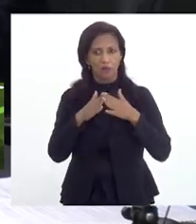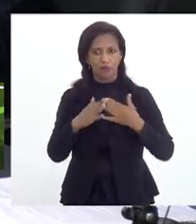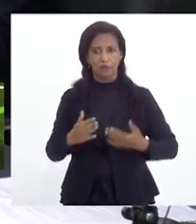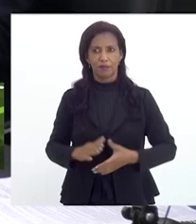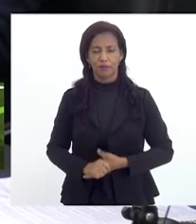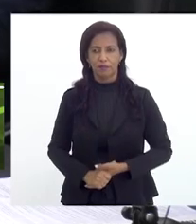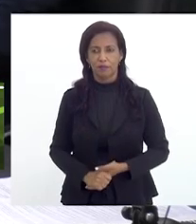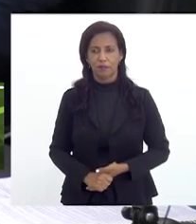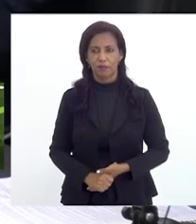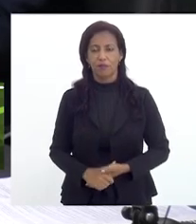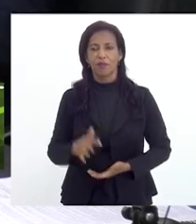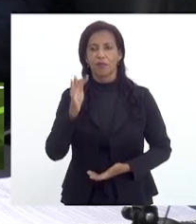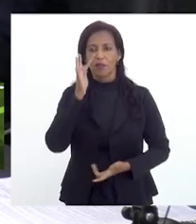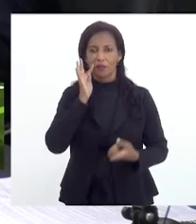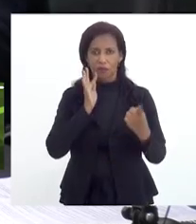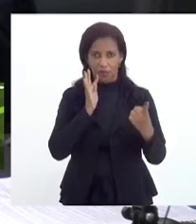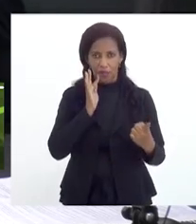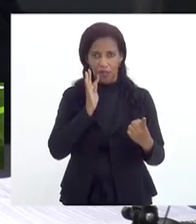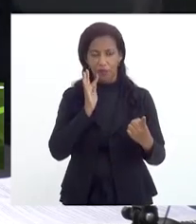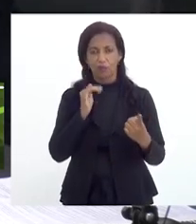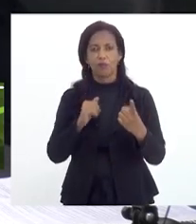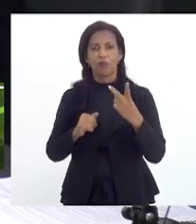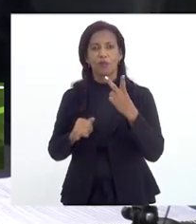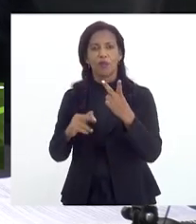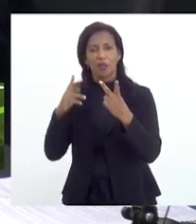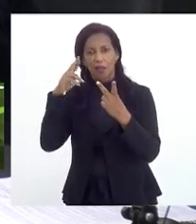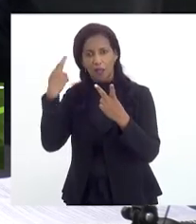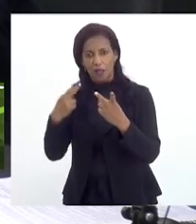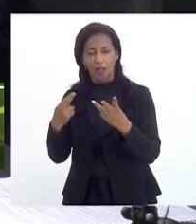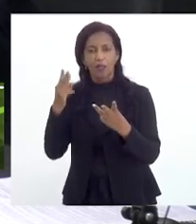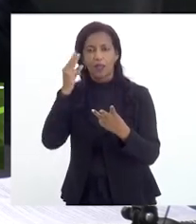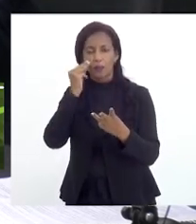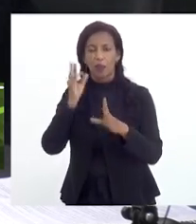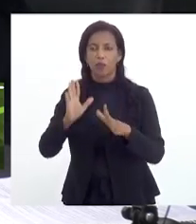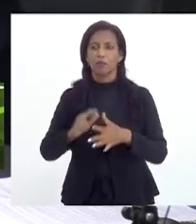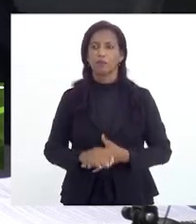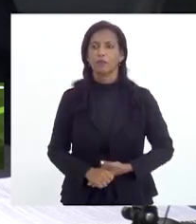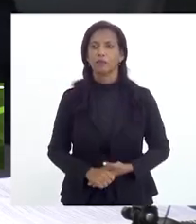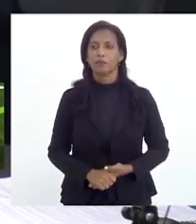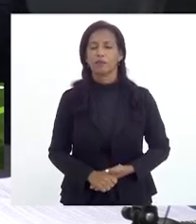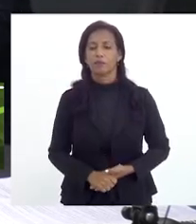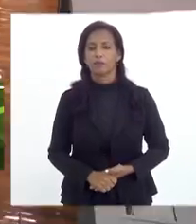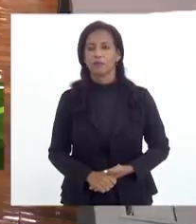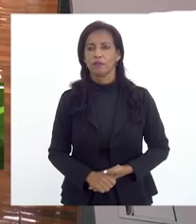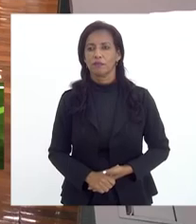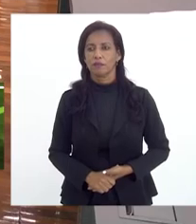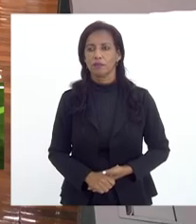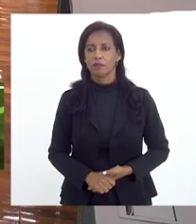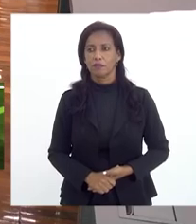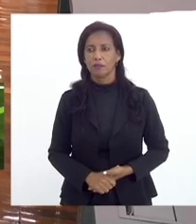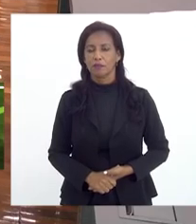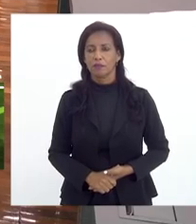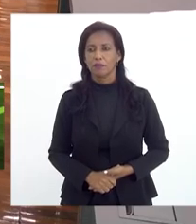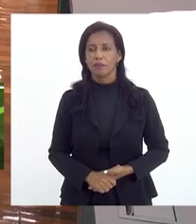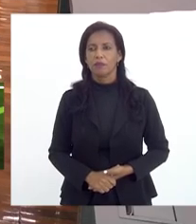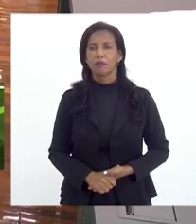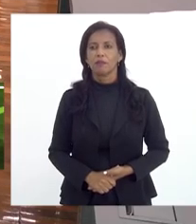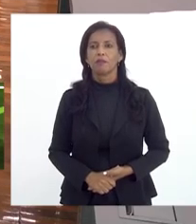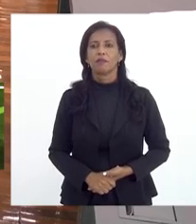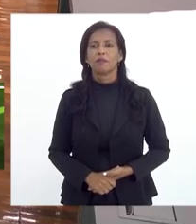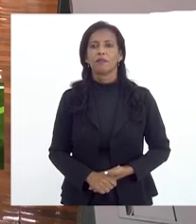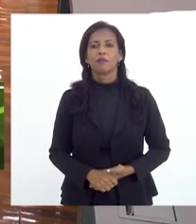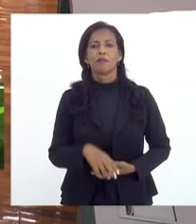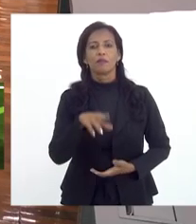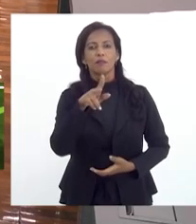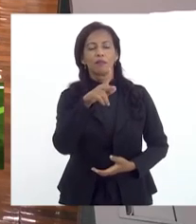tema Deputado Flávio Deputada Renata E deputada Mônica Presidente Sérgio Aureliano Presidente do Rio